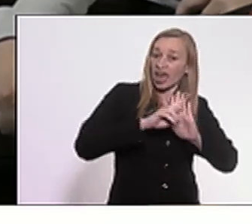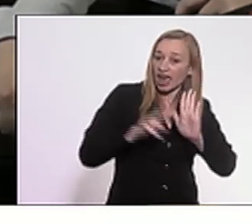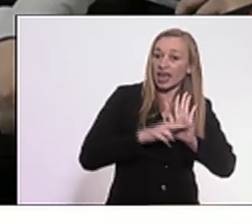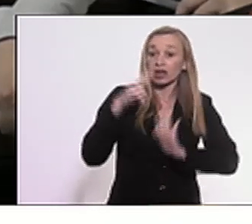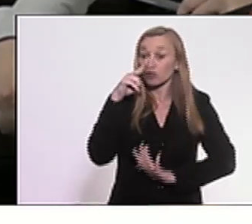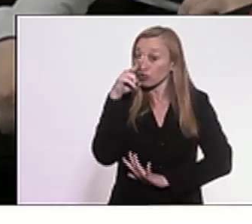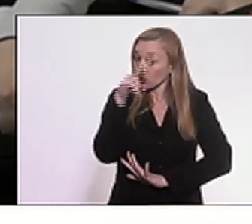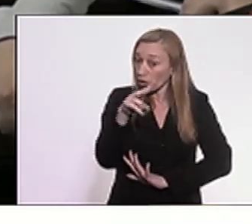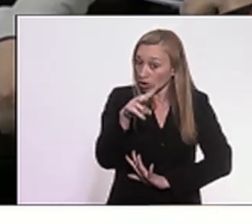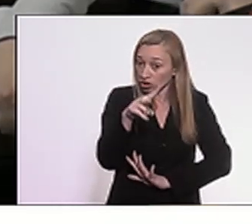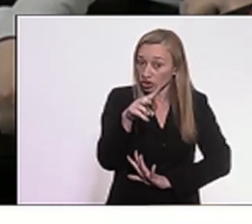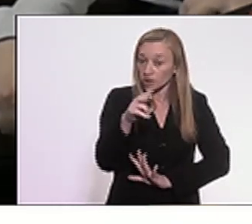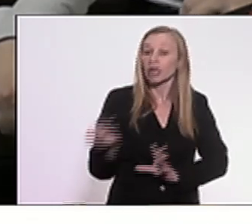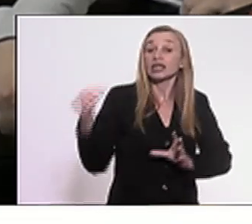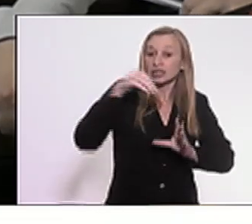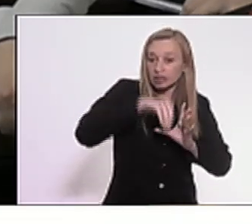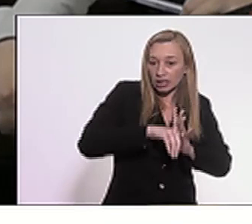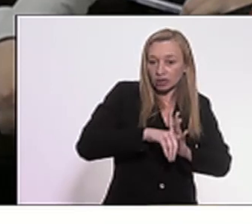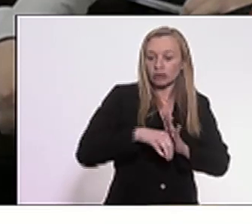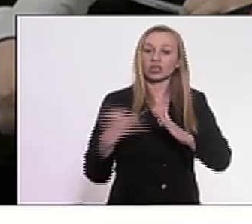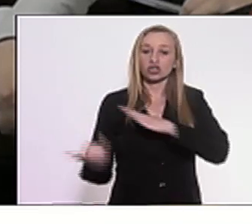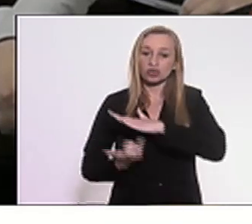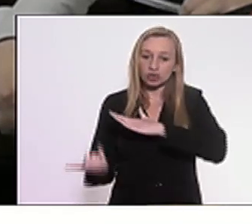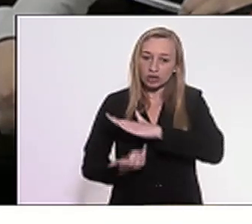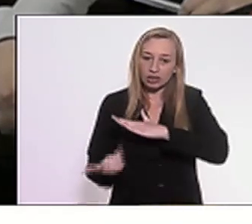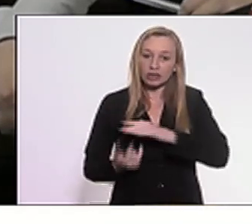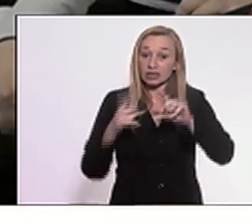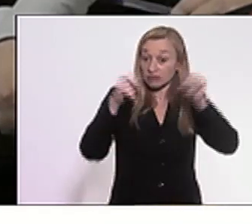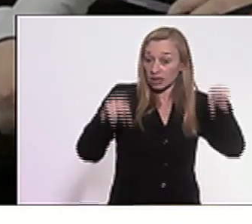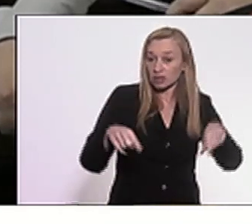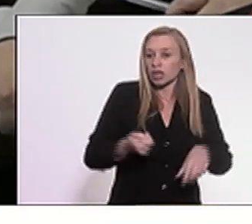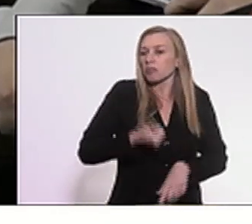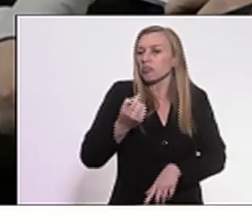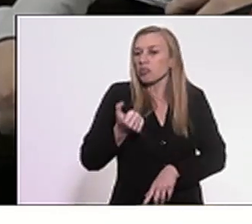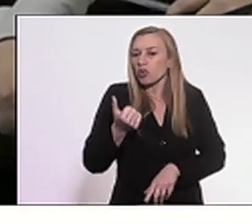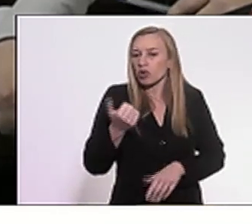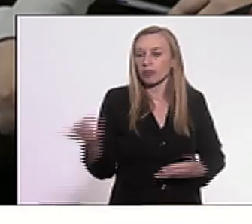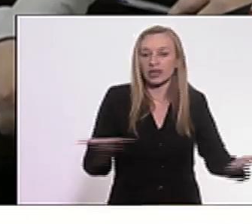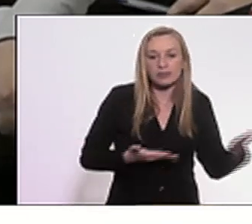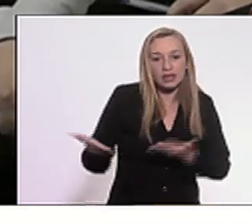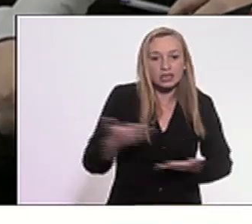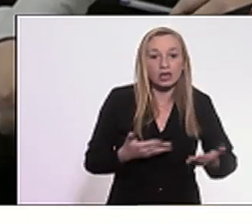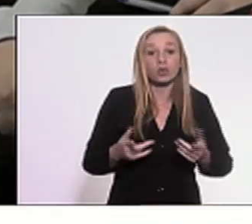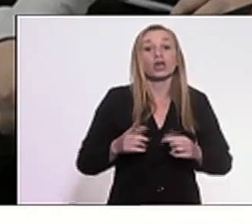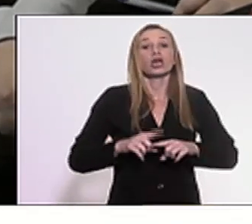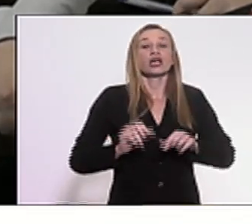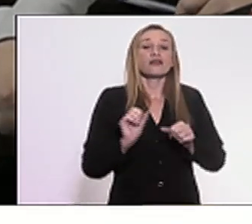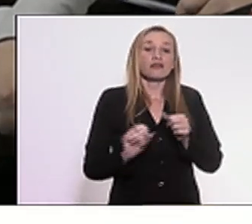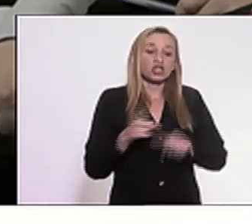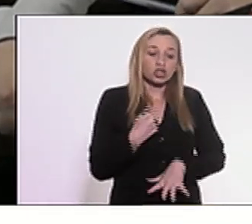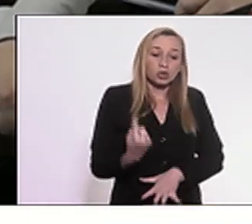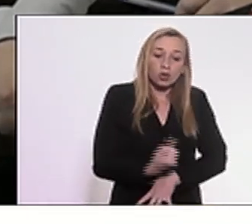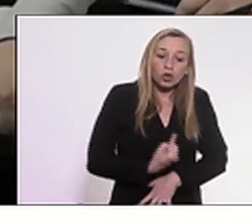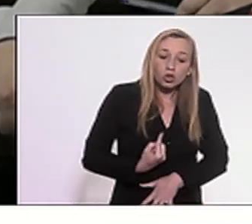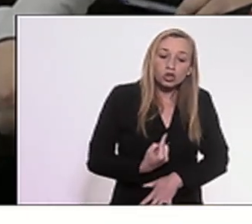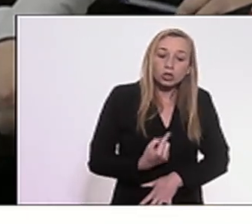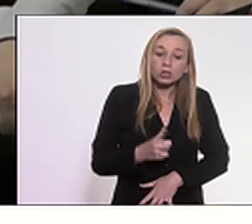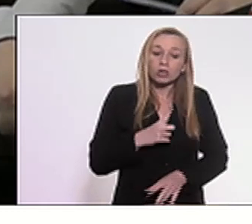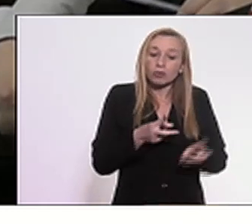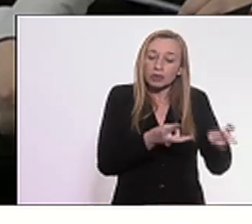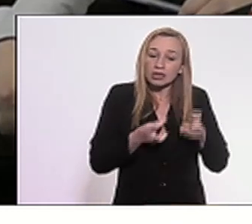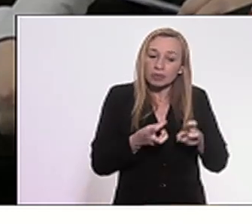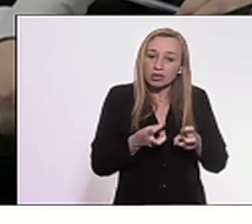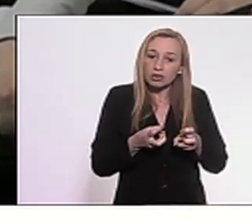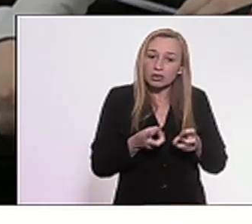da instituição. Os servidores têm pouquíssima participação dentro da instituição, que faz com que a gente tenha uma percepção de que